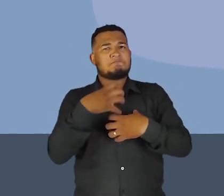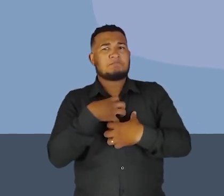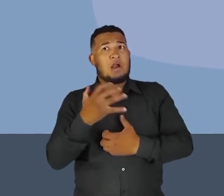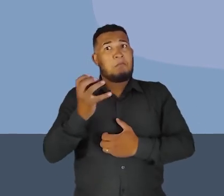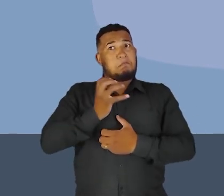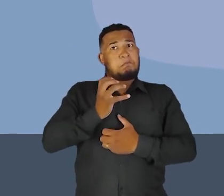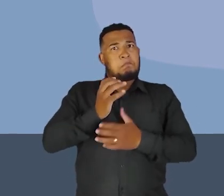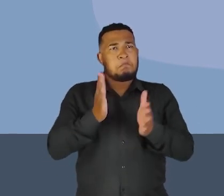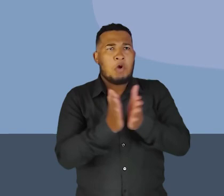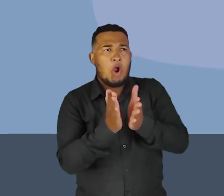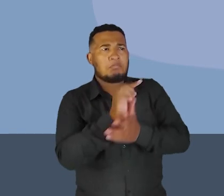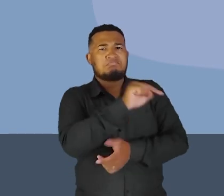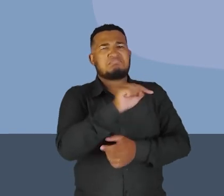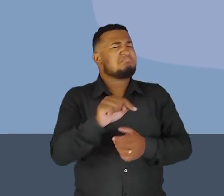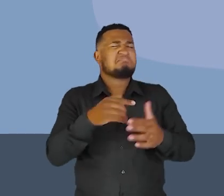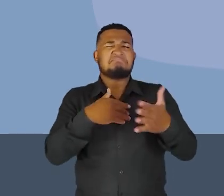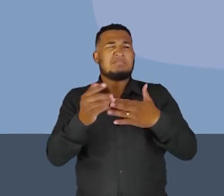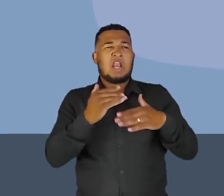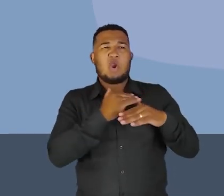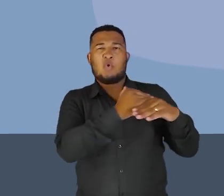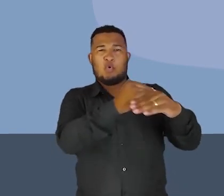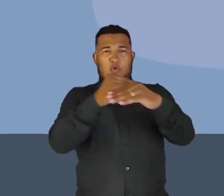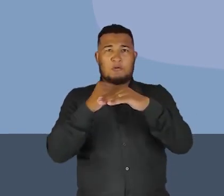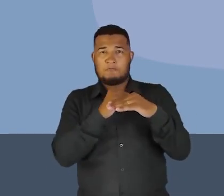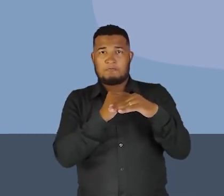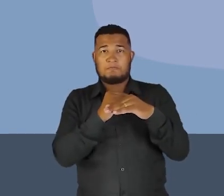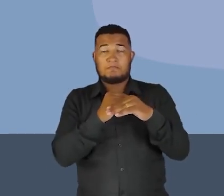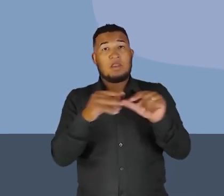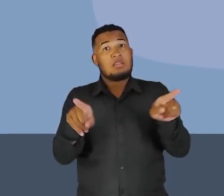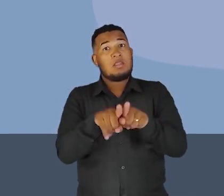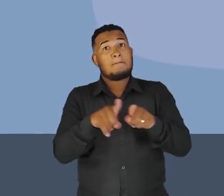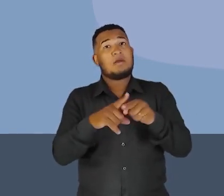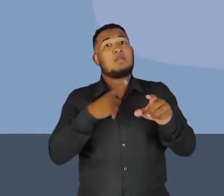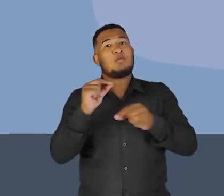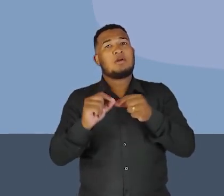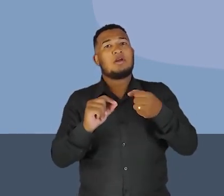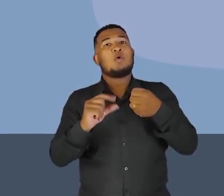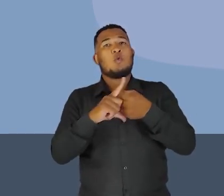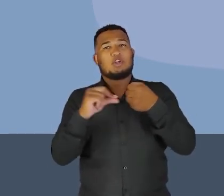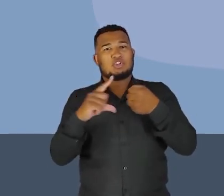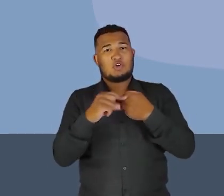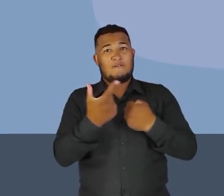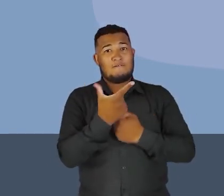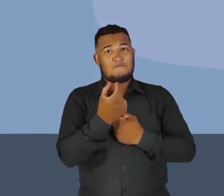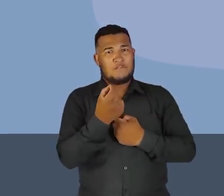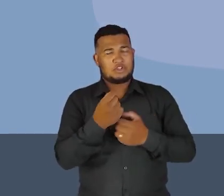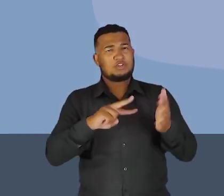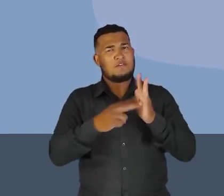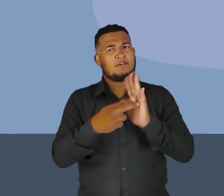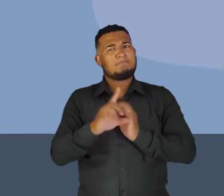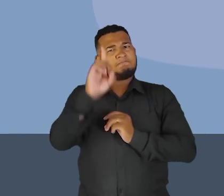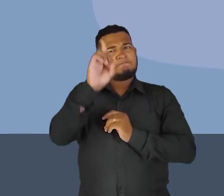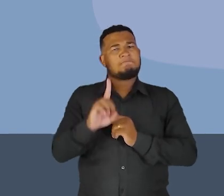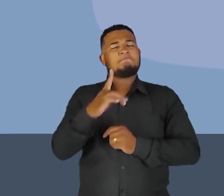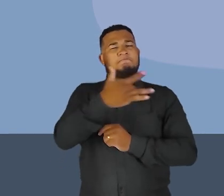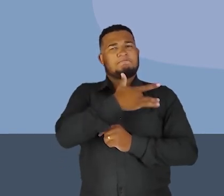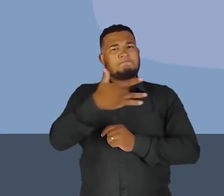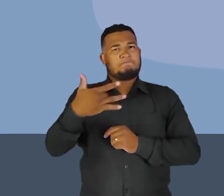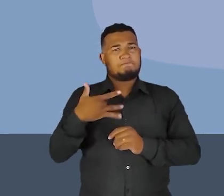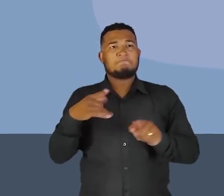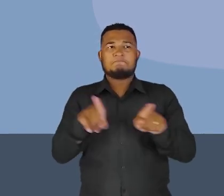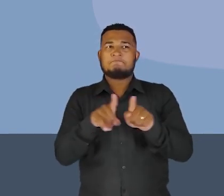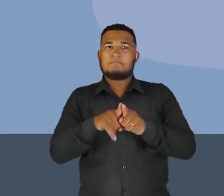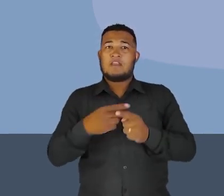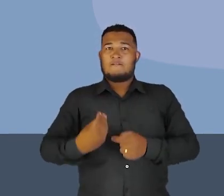econômica. E, continuando, né, para a gente fechar aqui, a gente tem o artigo 20, que fala sobre o direito à saúde e à qualidade de vida, considerando